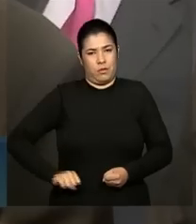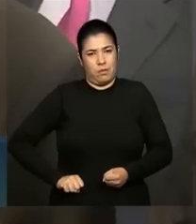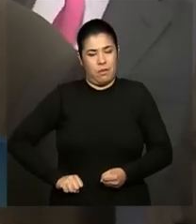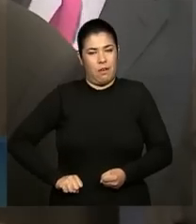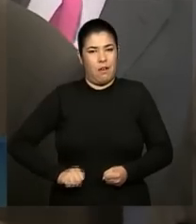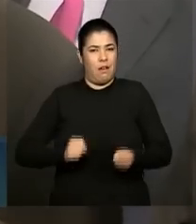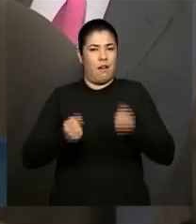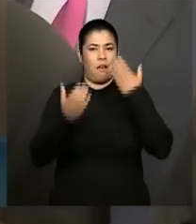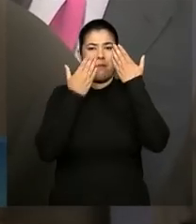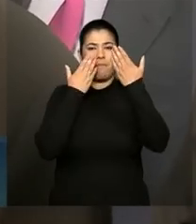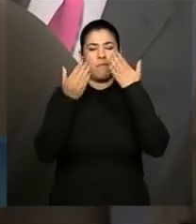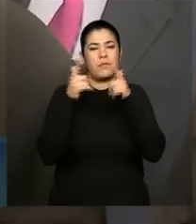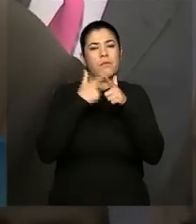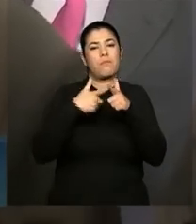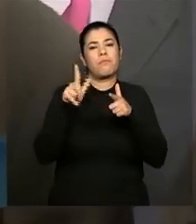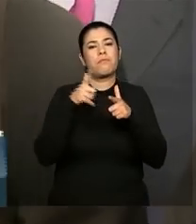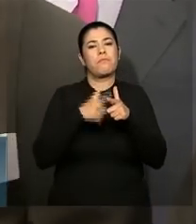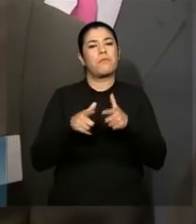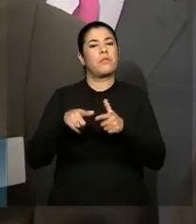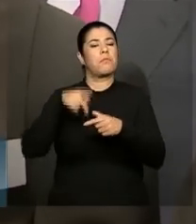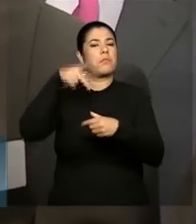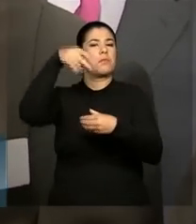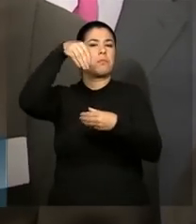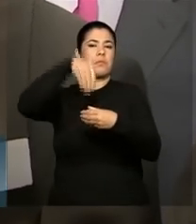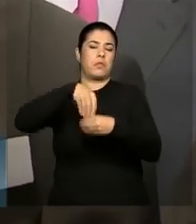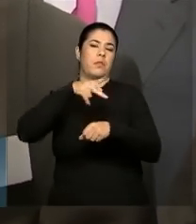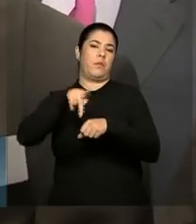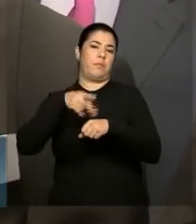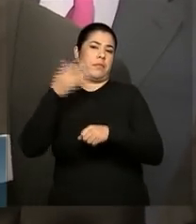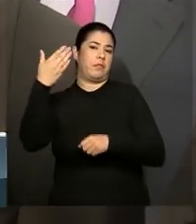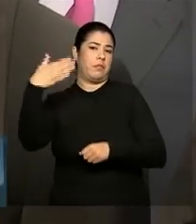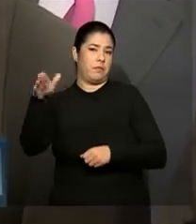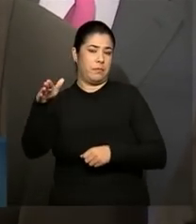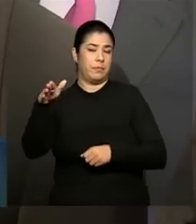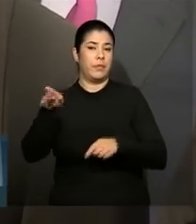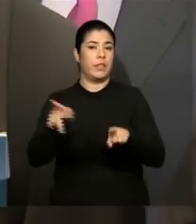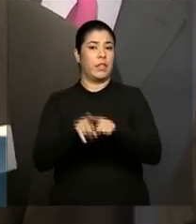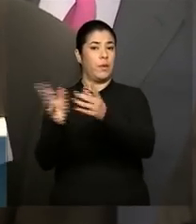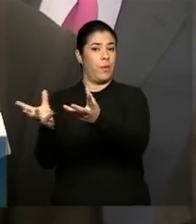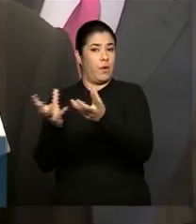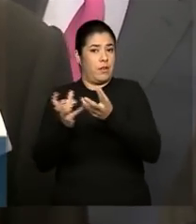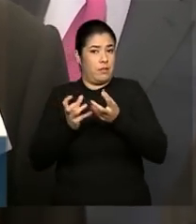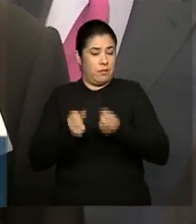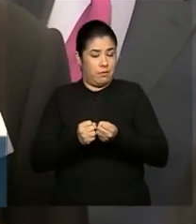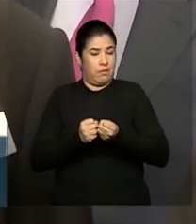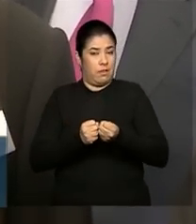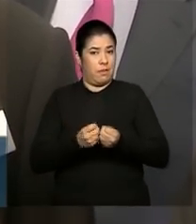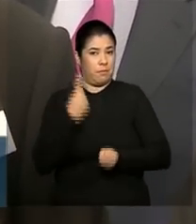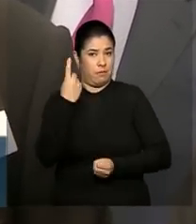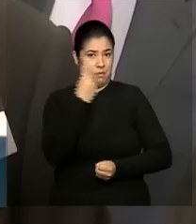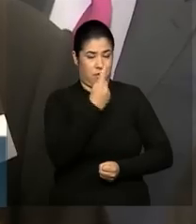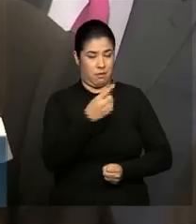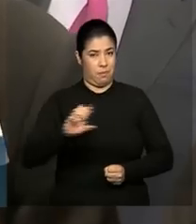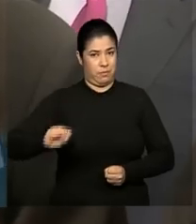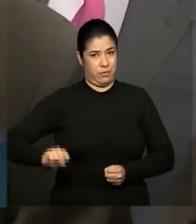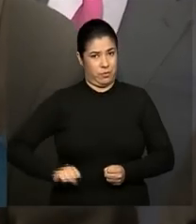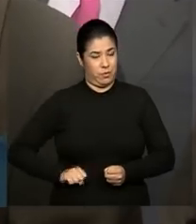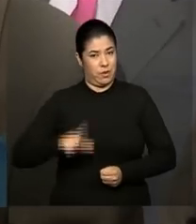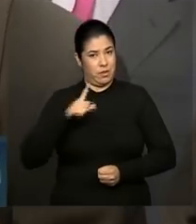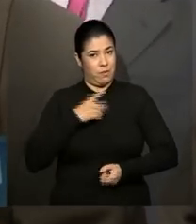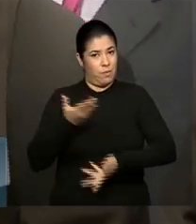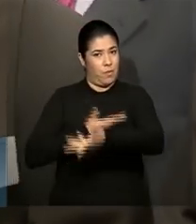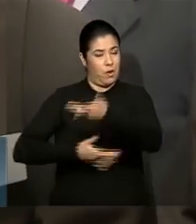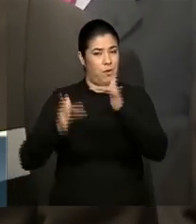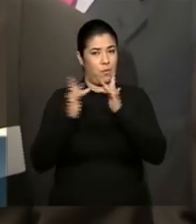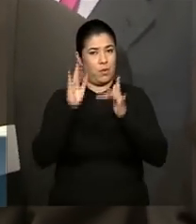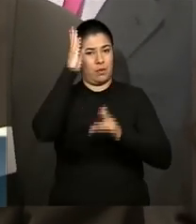baseado nas questões internas do país. Eu recebo os embaixadores baseado nas relações que eles estabelecem com o